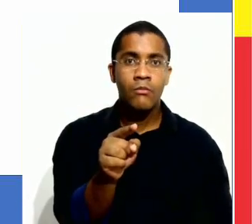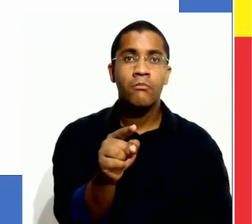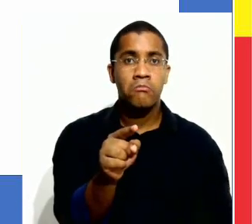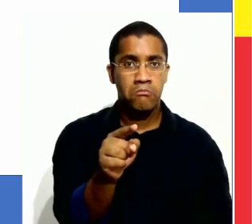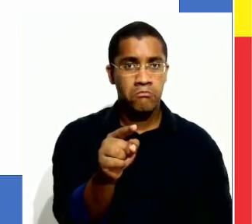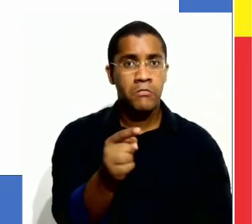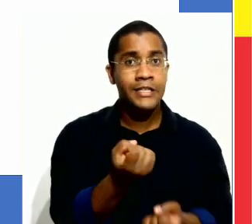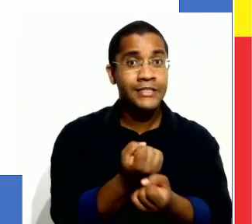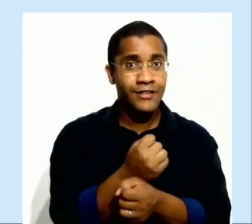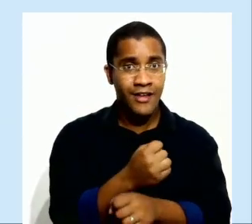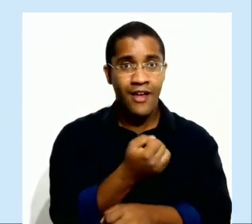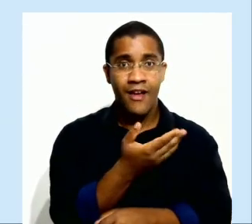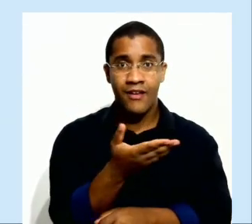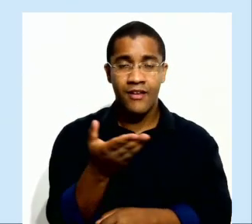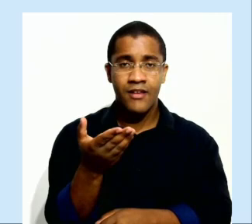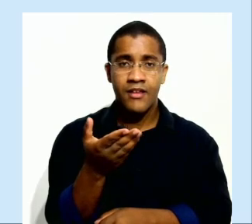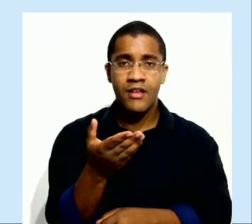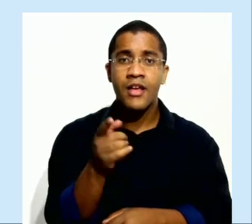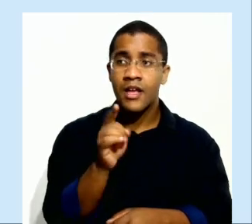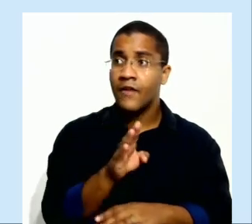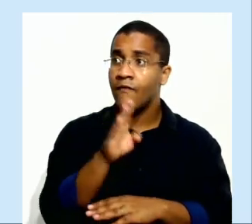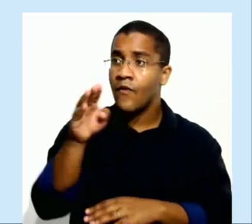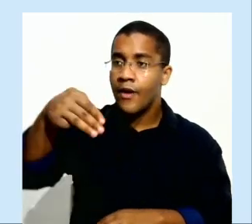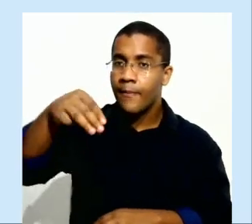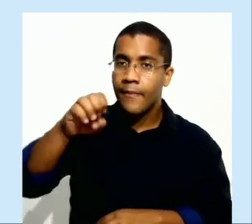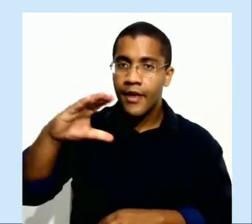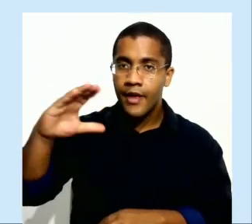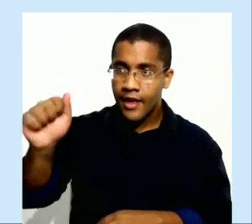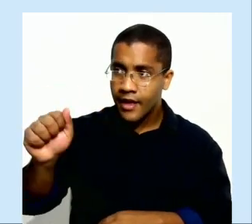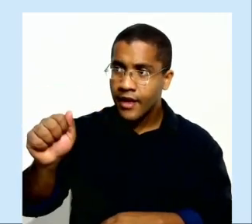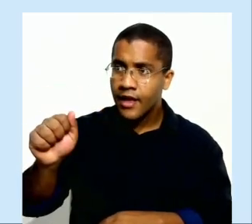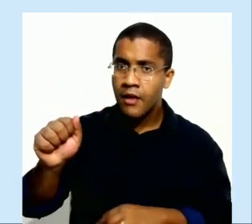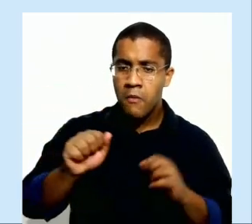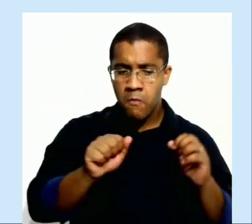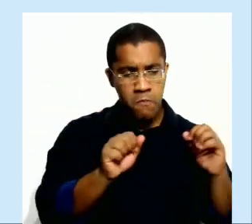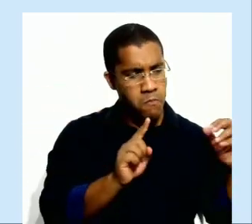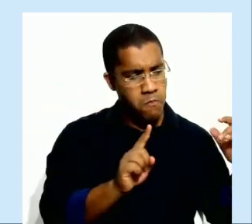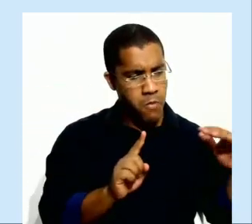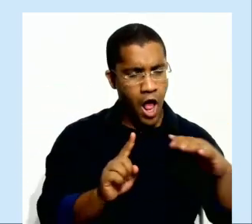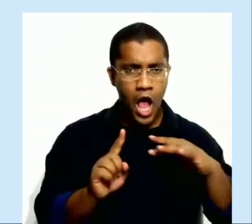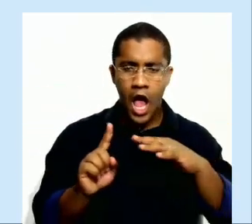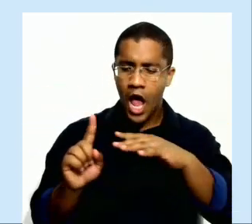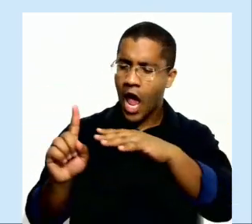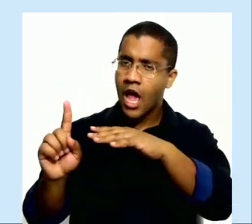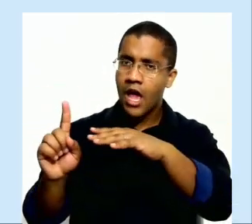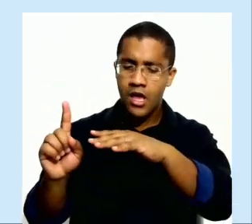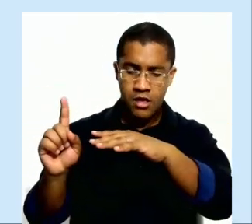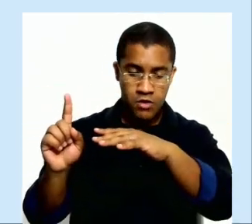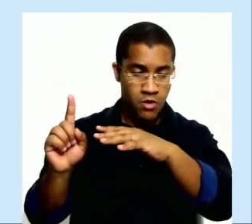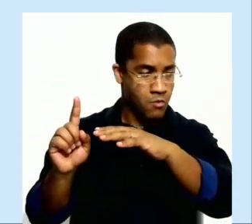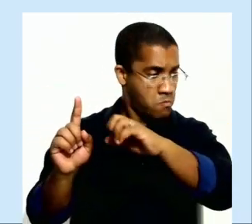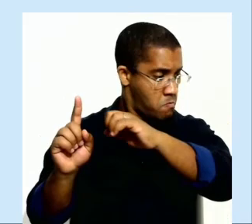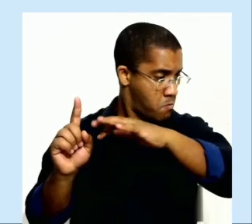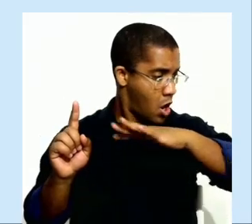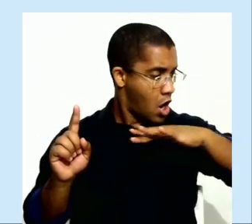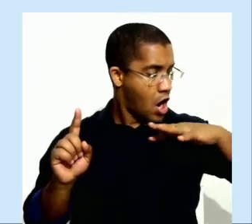vestidos. O cara foi lá a Meca cultuar simplesmente quem? Um